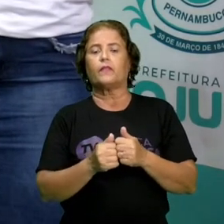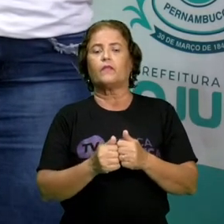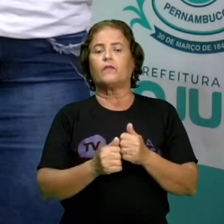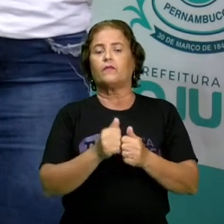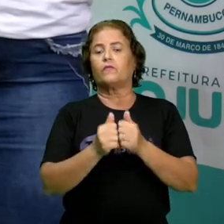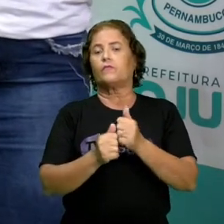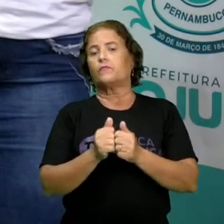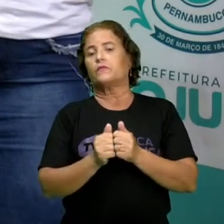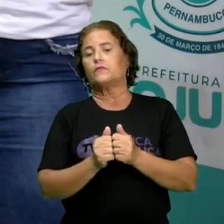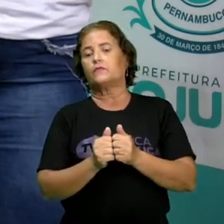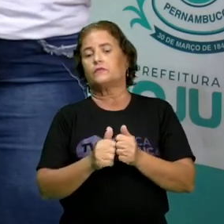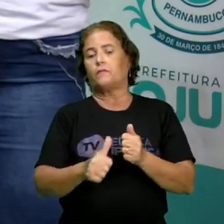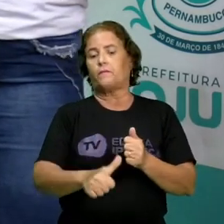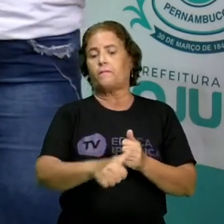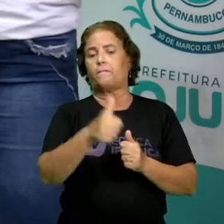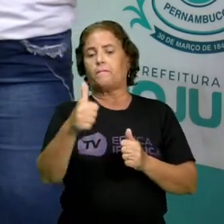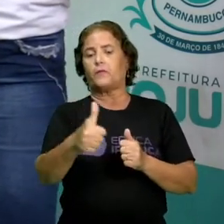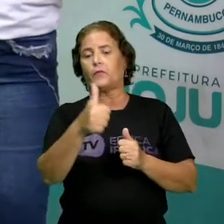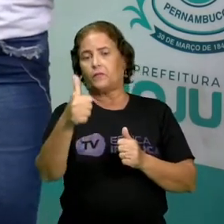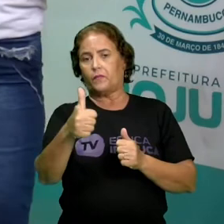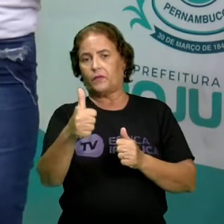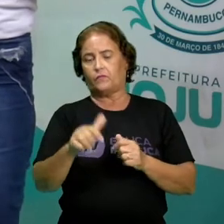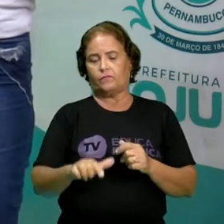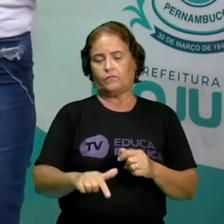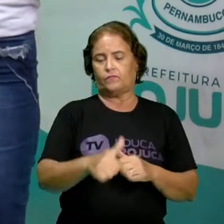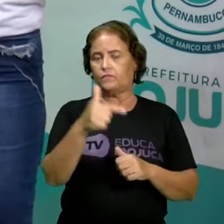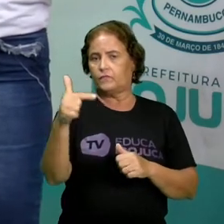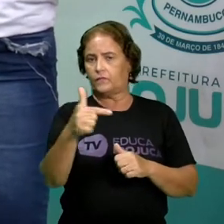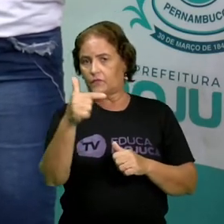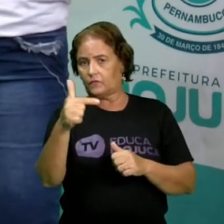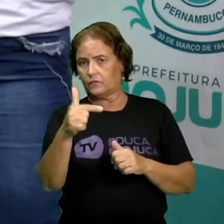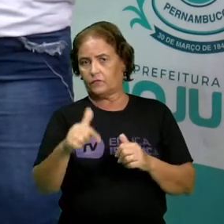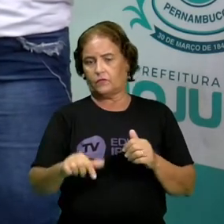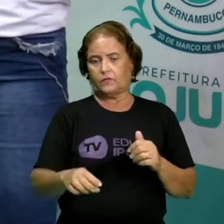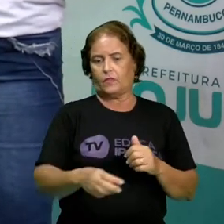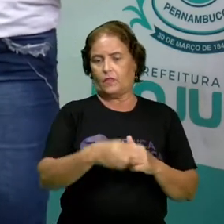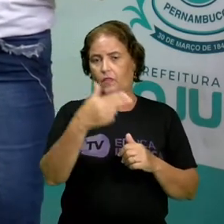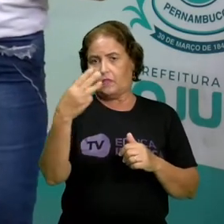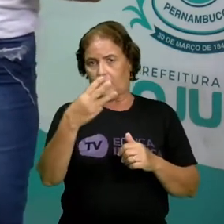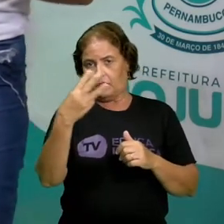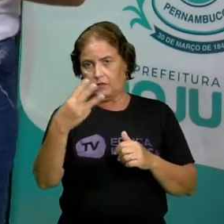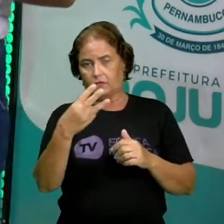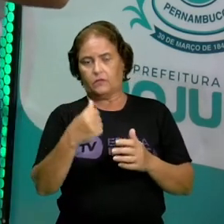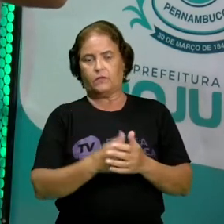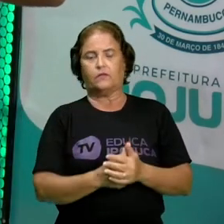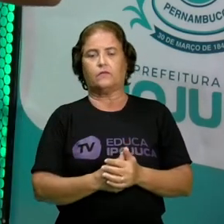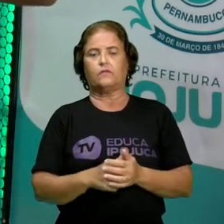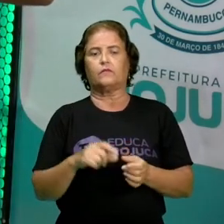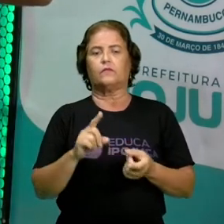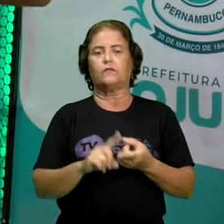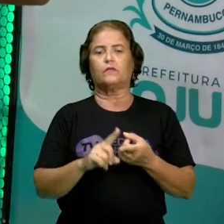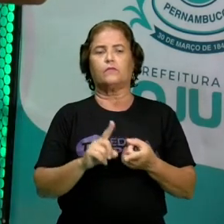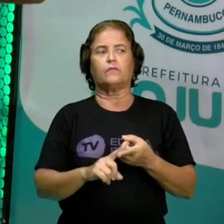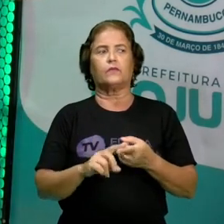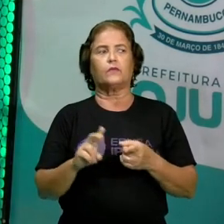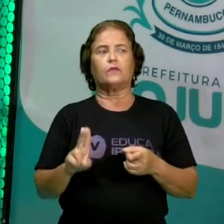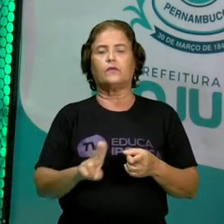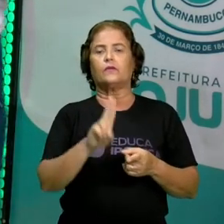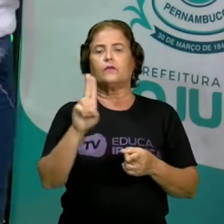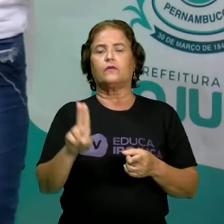lugar, terceiro lugar. E também, por exemplo, nós usamos como números de